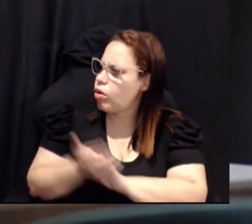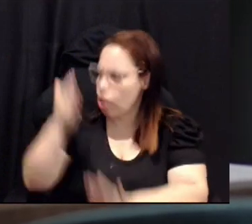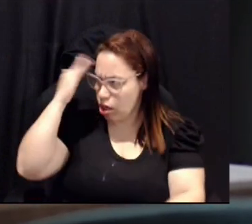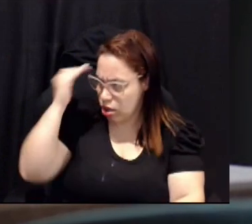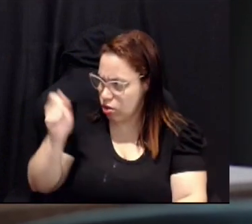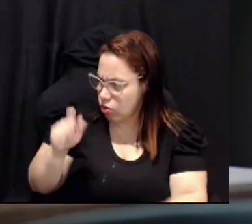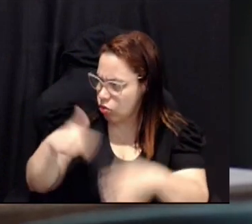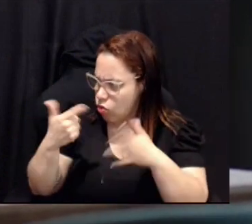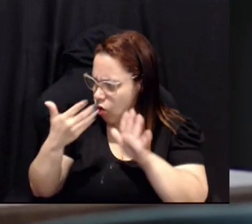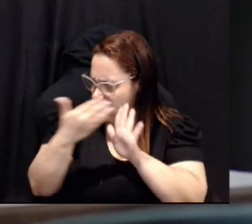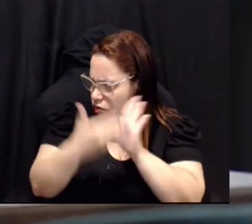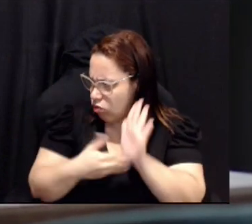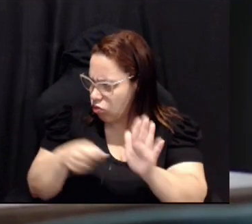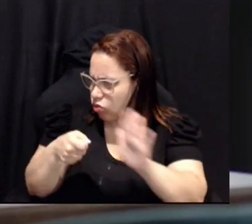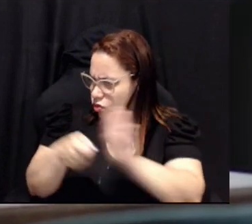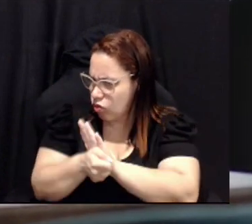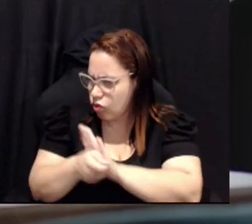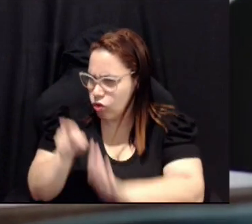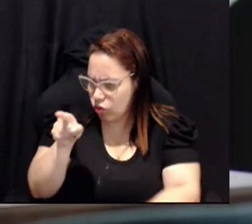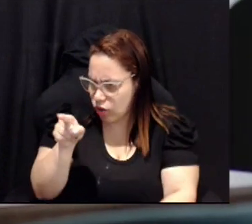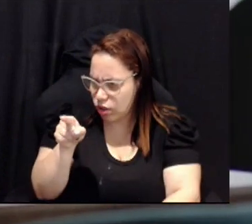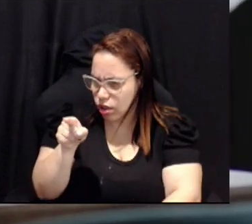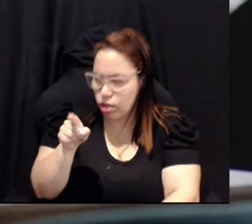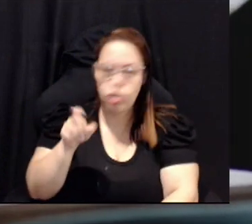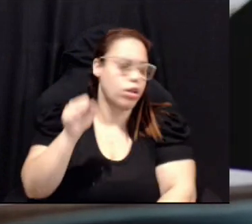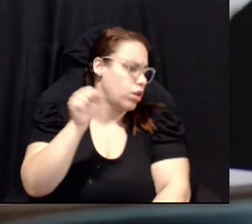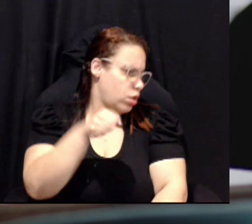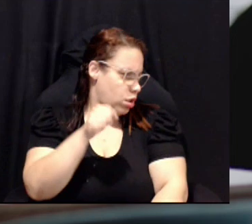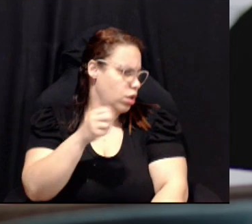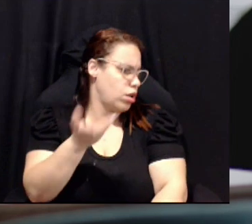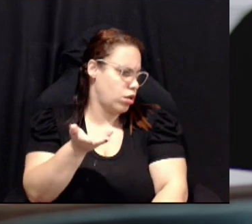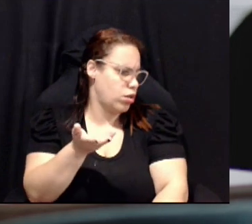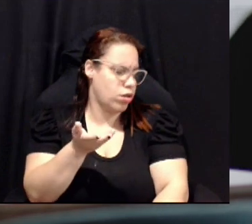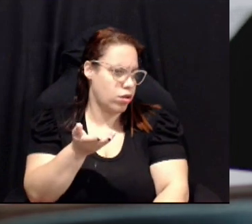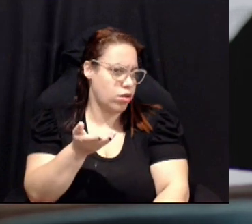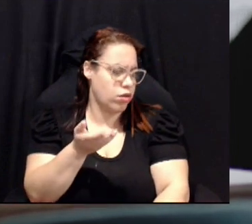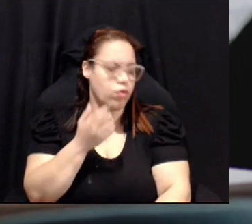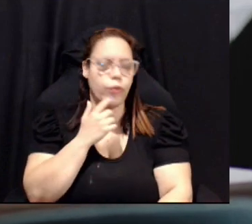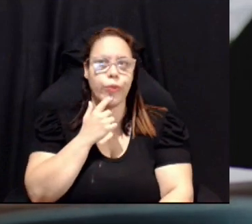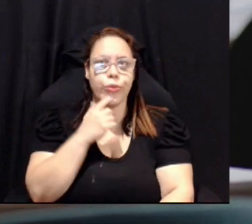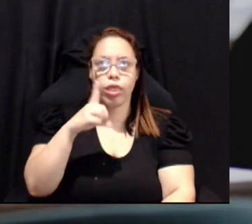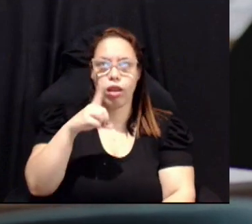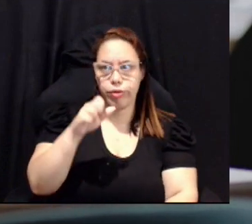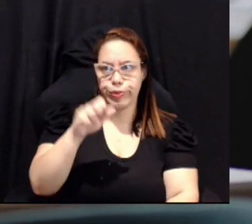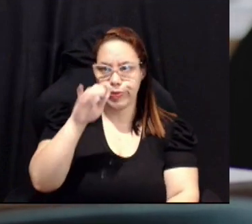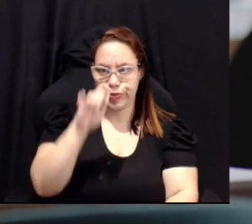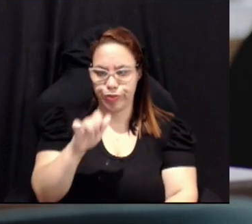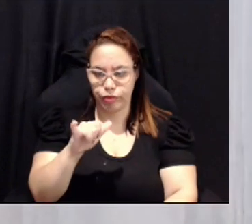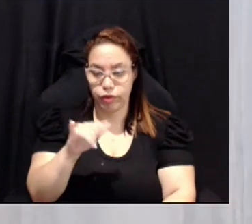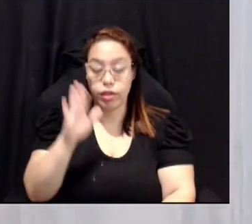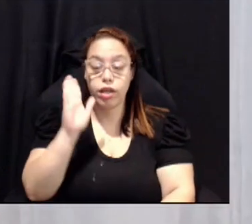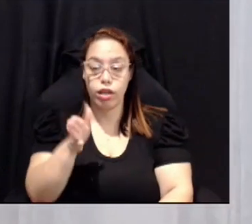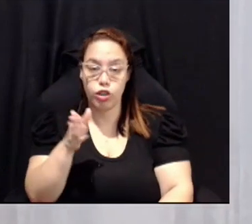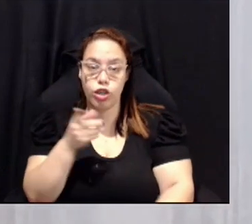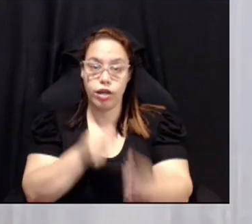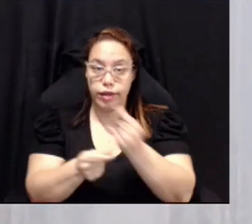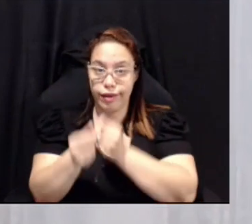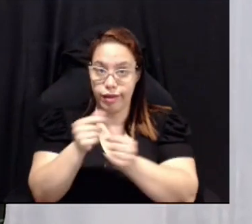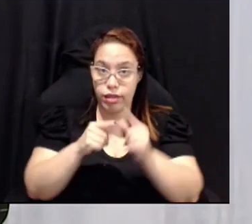de investidor dela? Sim. Quando você está no Day Trade, você já está na renda variável.